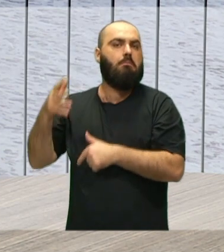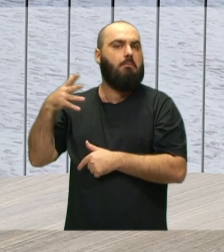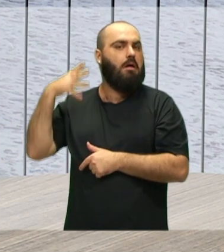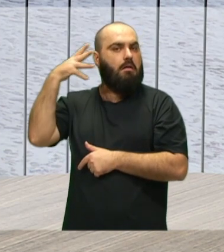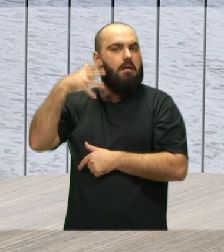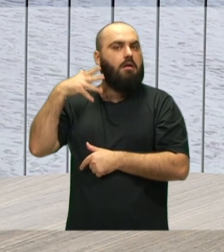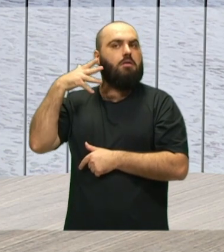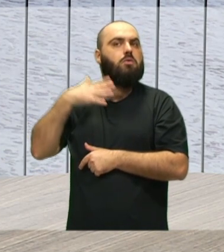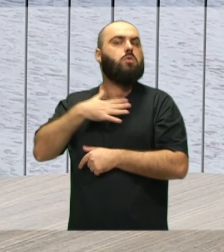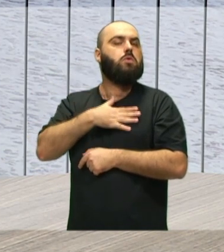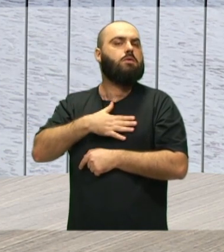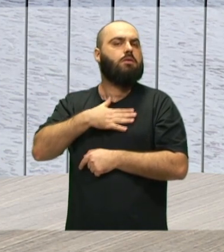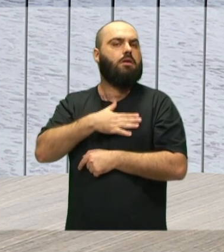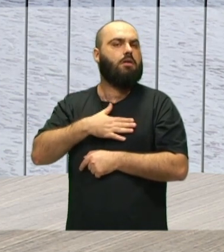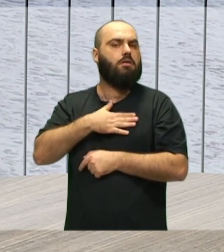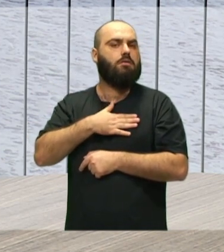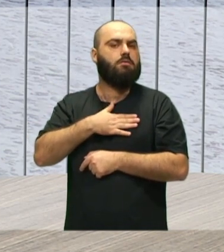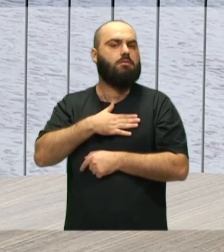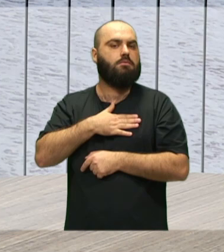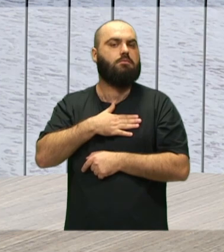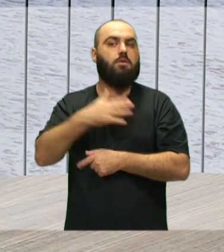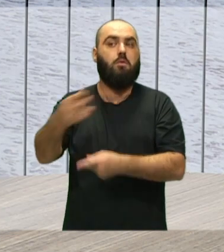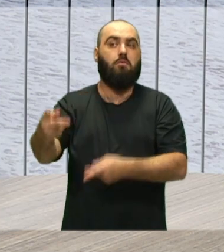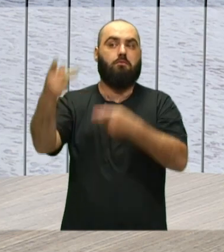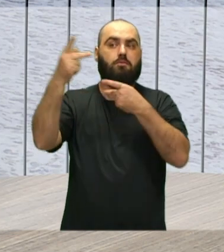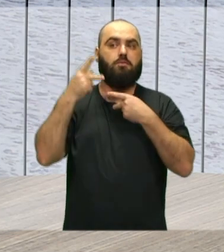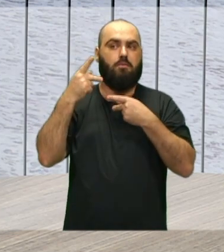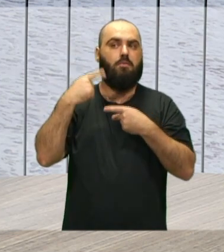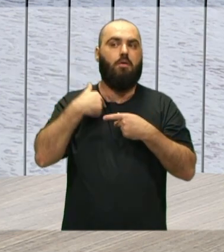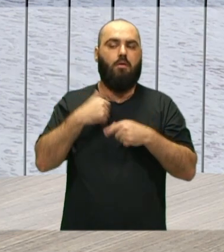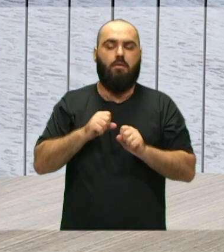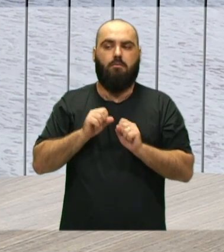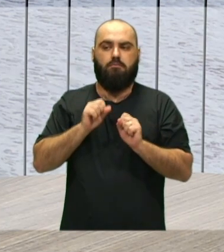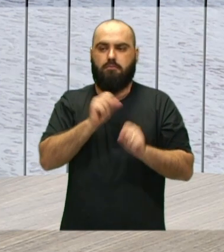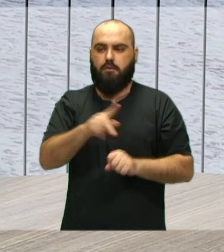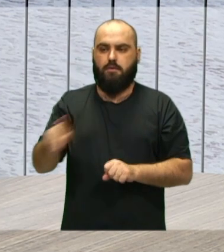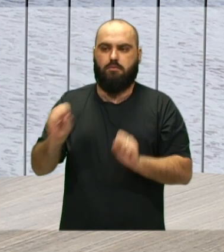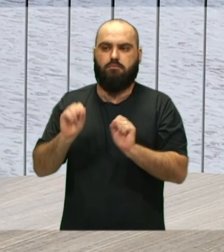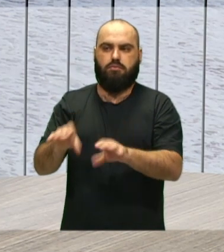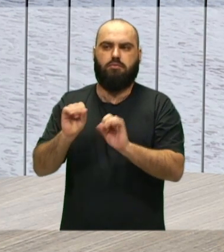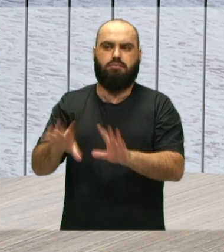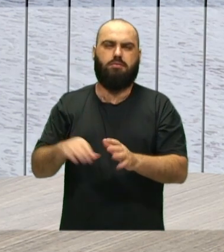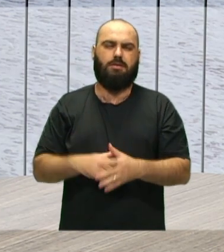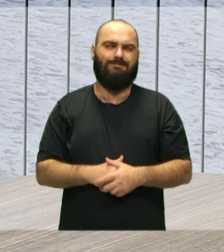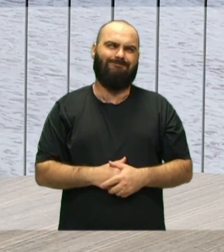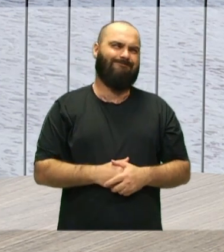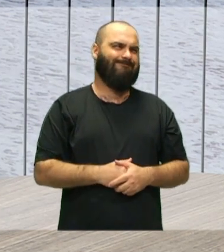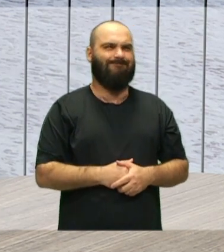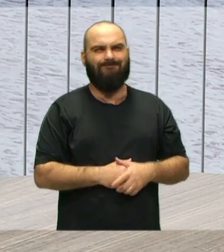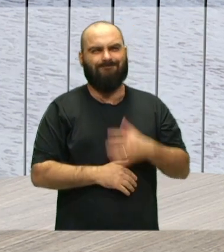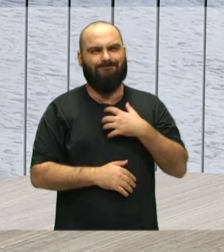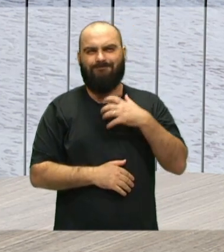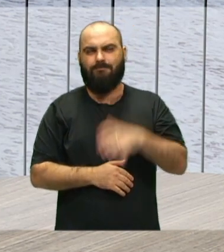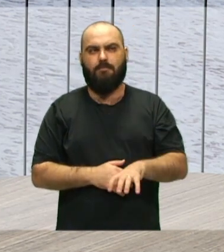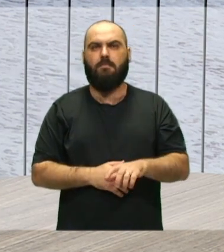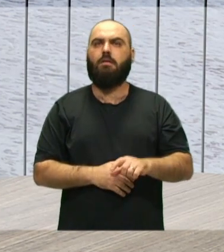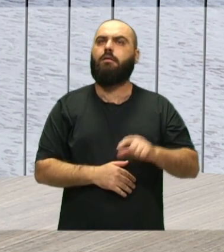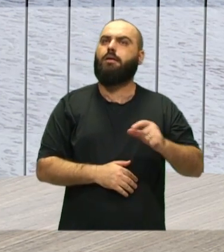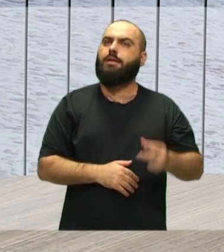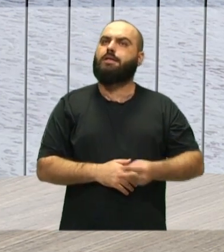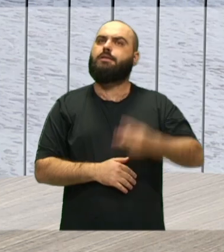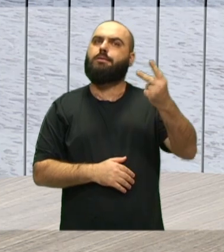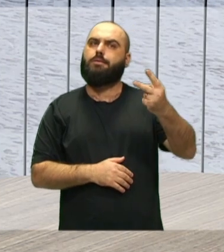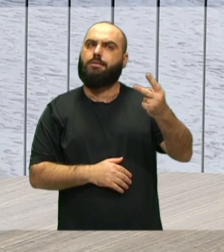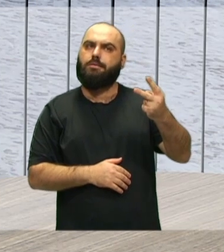gostei, mas aí fui convidado para dar aula. Relutei no primeiro convite, aí surgiram o segundo, o terceiro convite, eu digo,